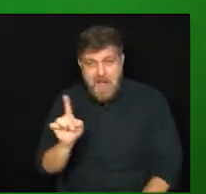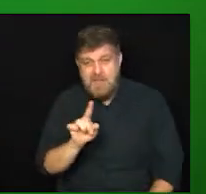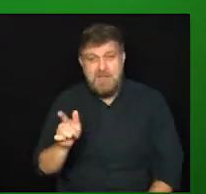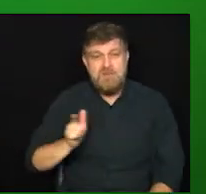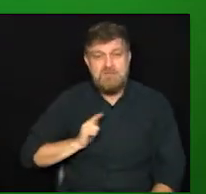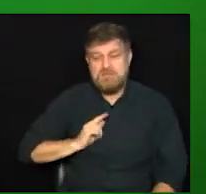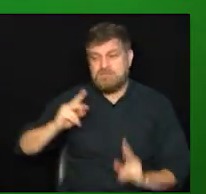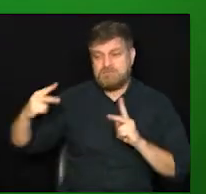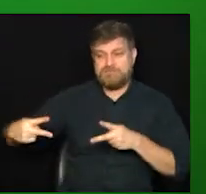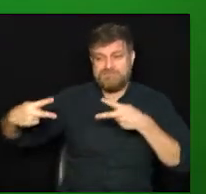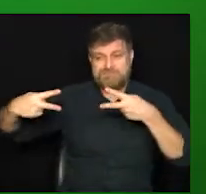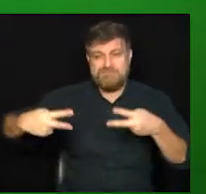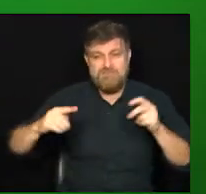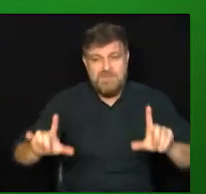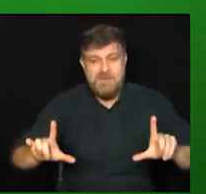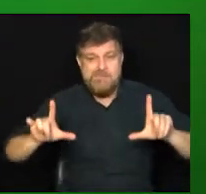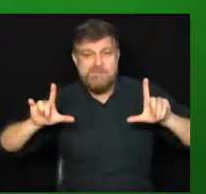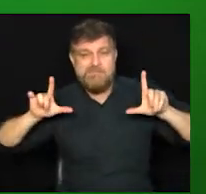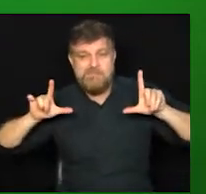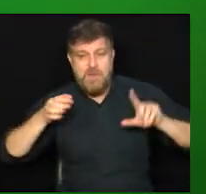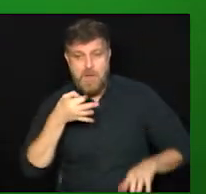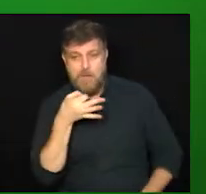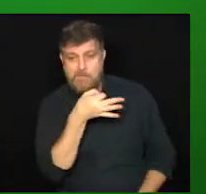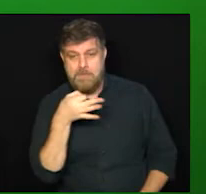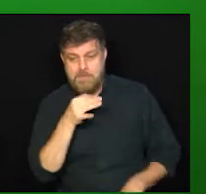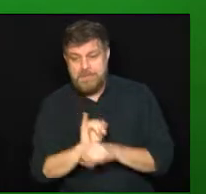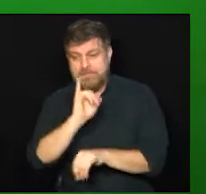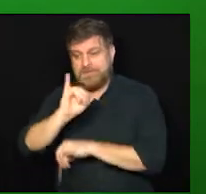ele entrar ao vivo no evento. Porém,